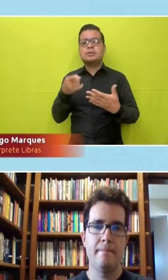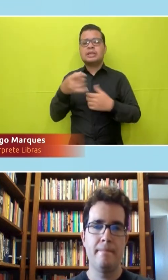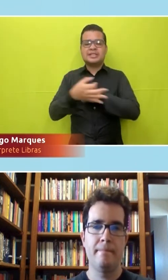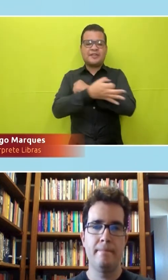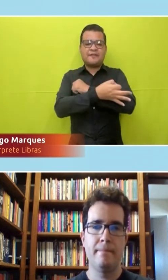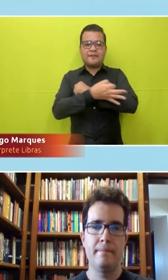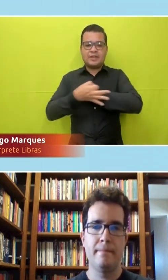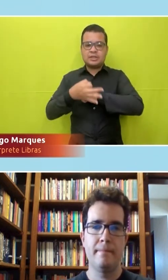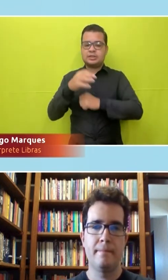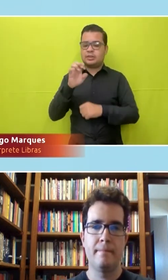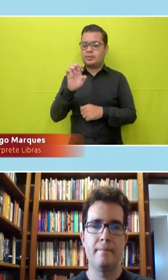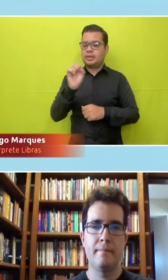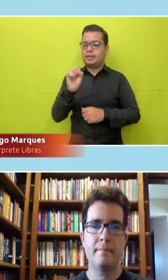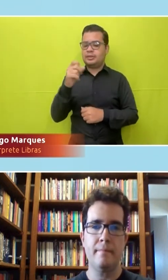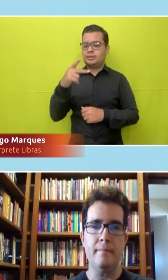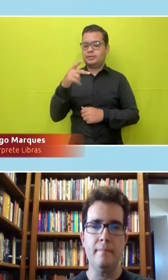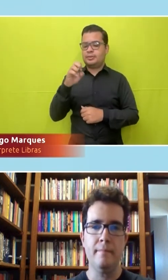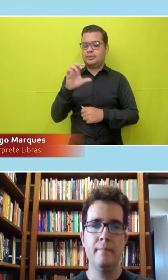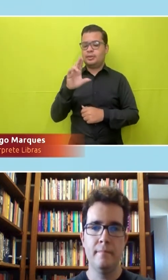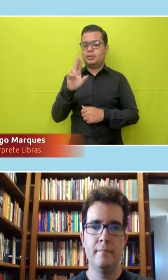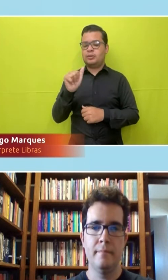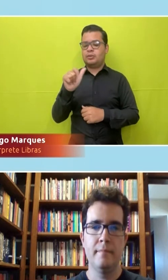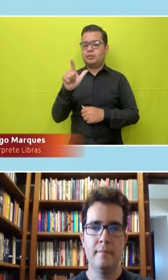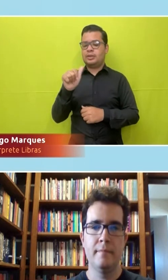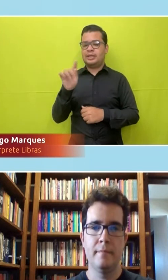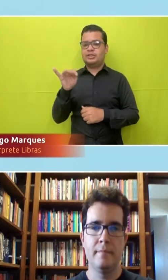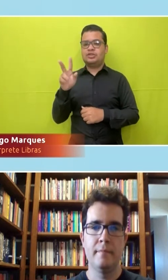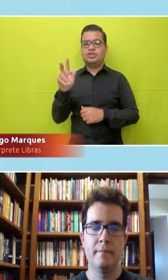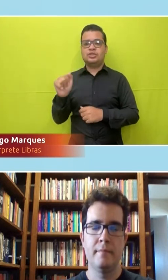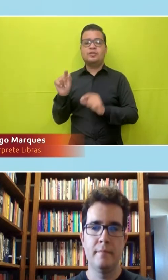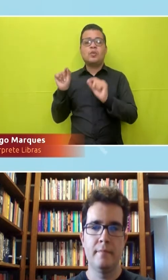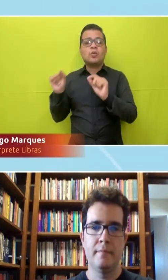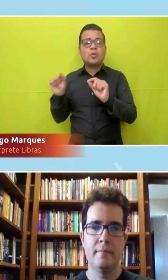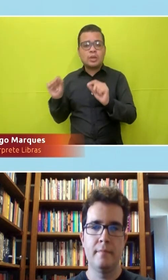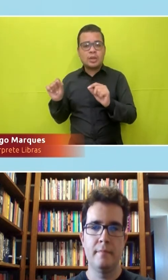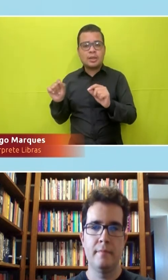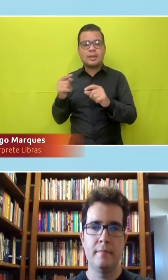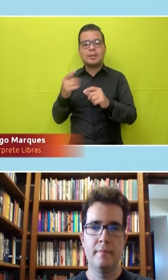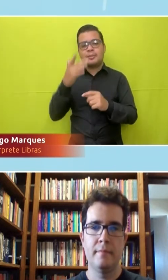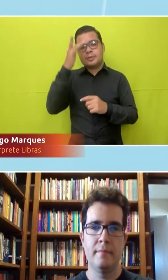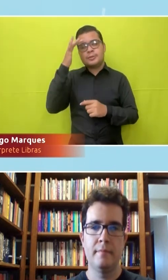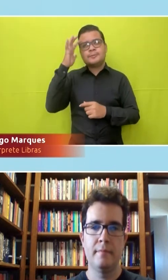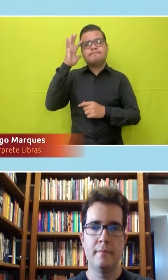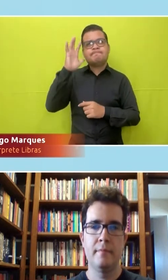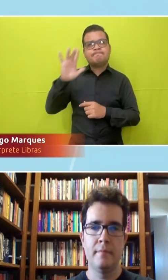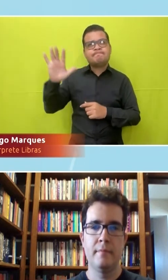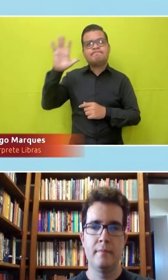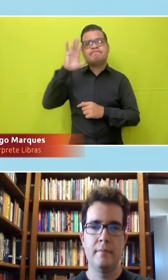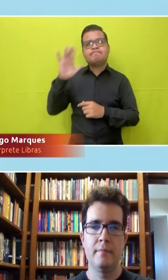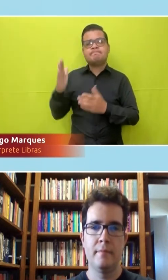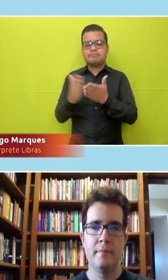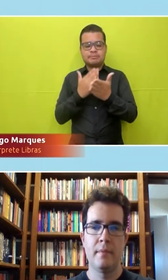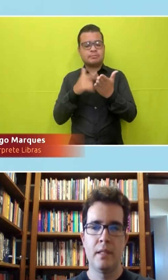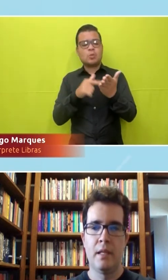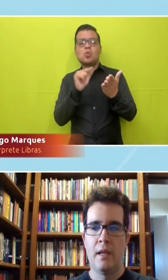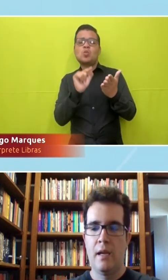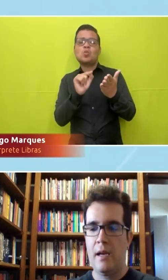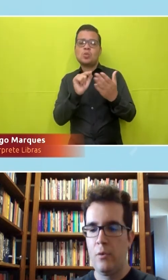ficção especulativa? Para quem não conhece muito sobre os gêneros literários, para a pessoa ter uma ideia do que ela vai encontrar nesses 25